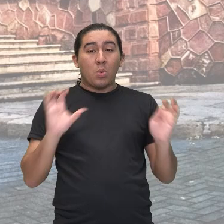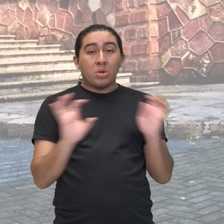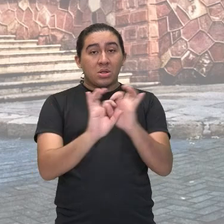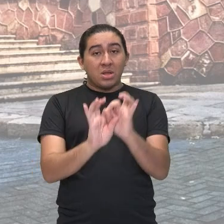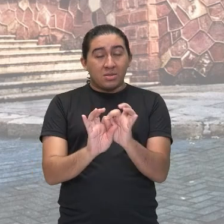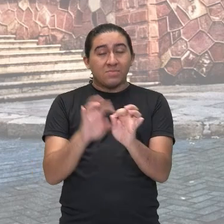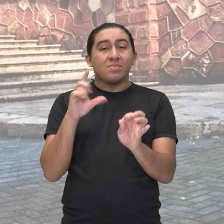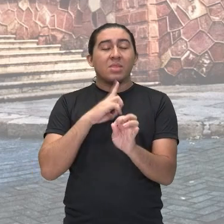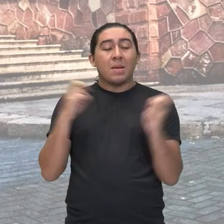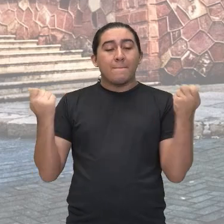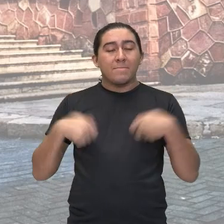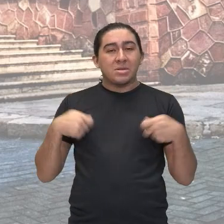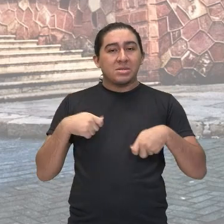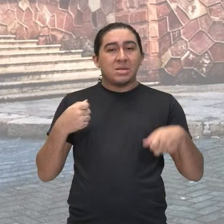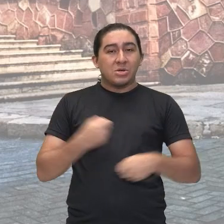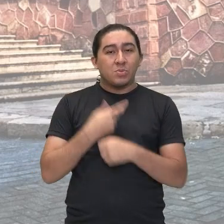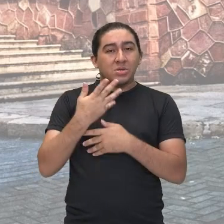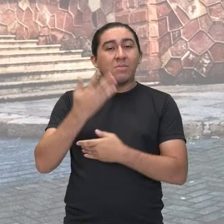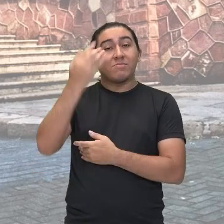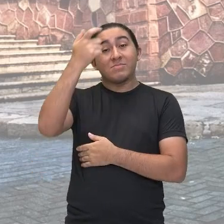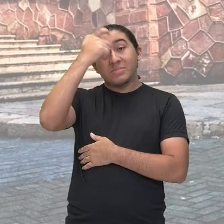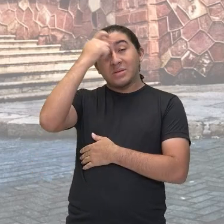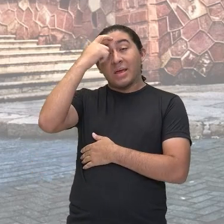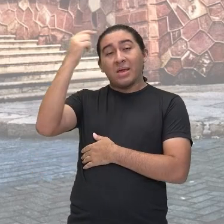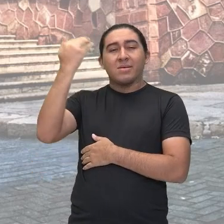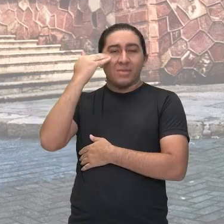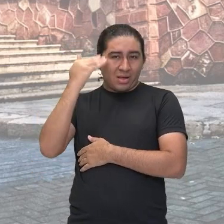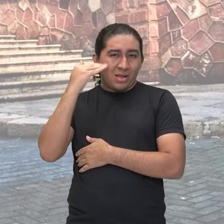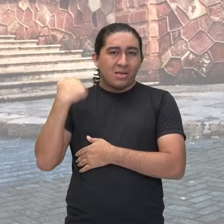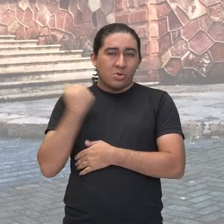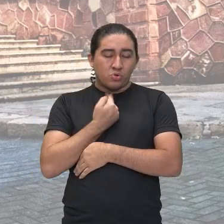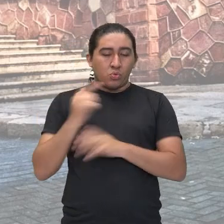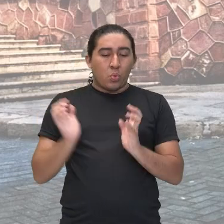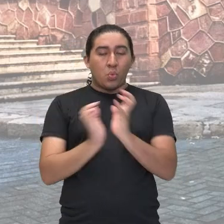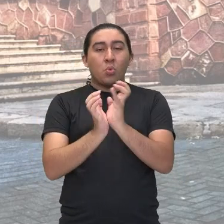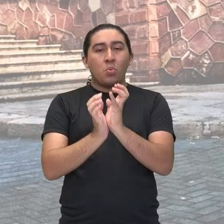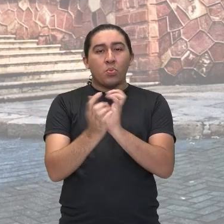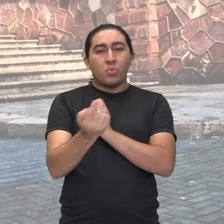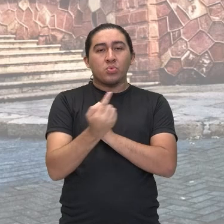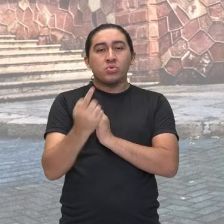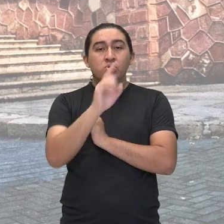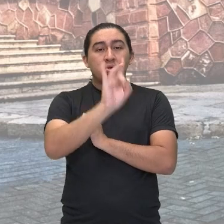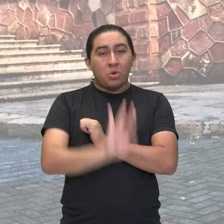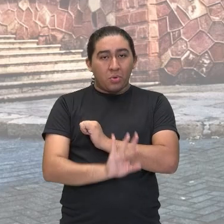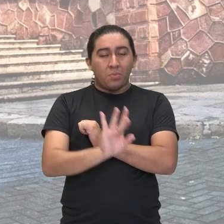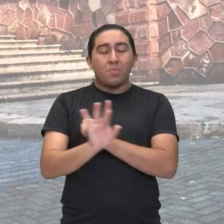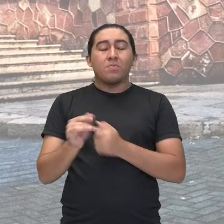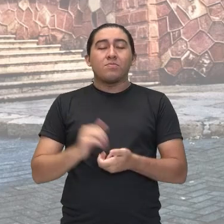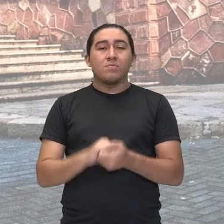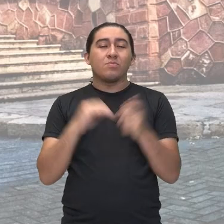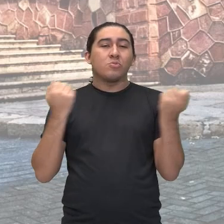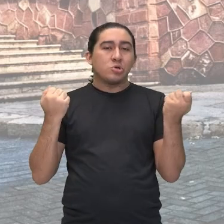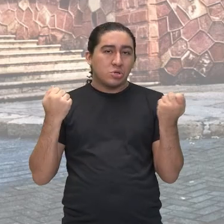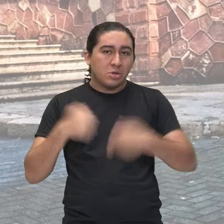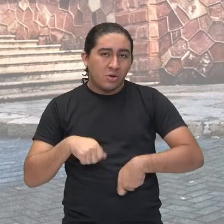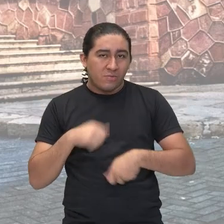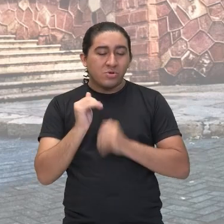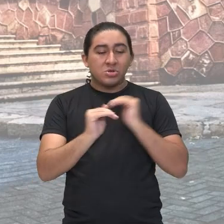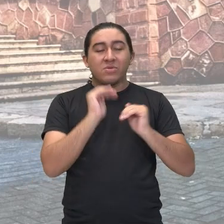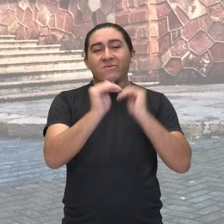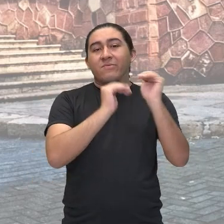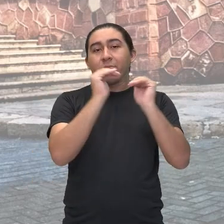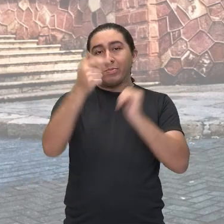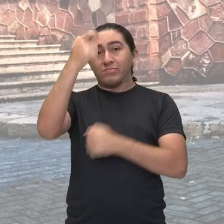temos essa necessidade de compreender que somos um. Somos um para nos construirmos, para